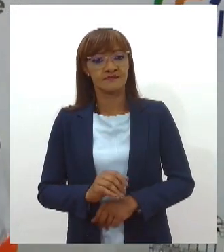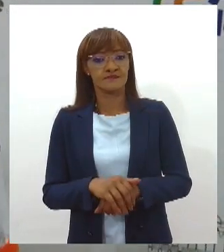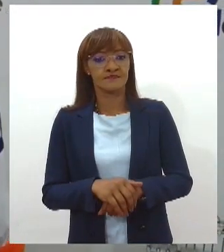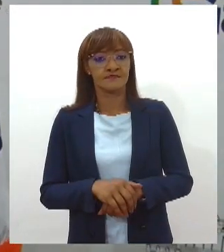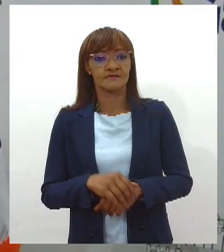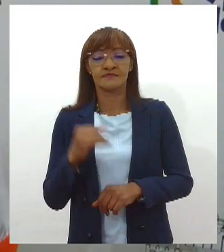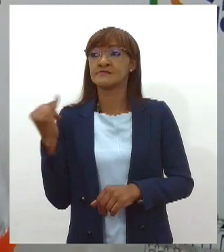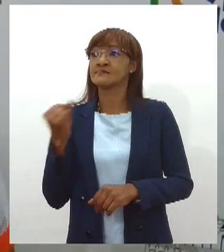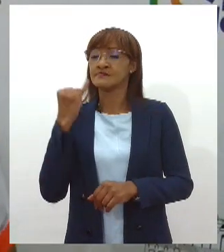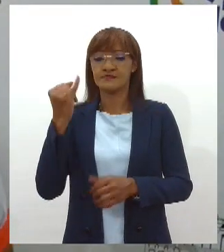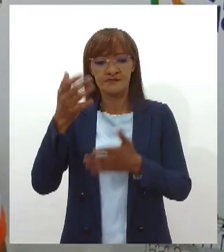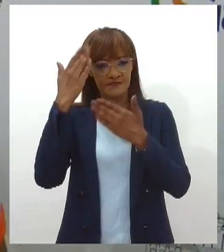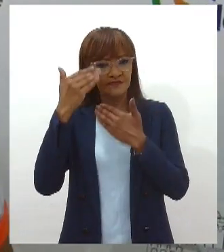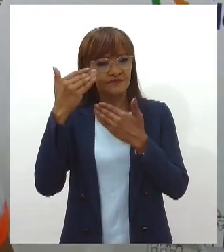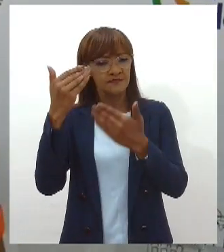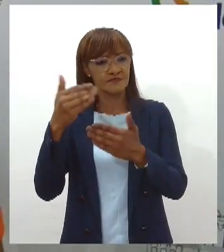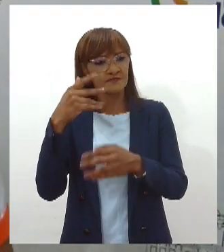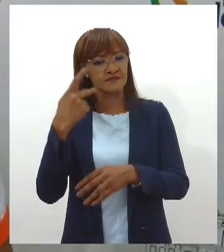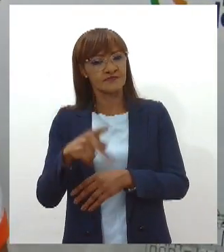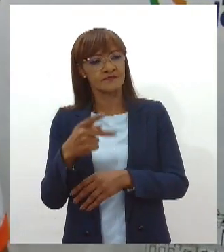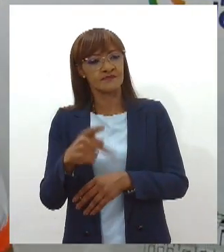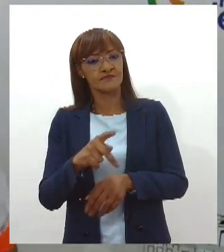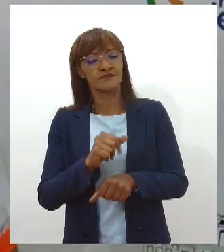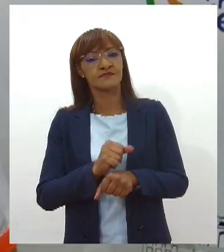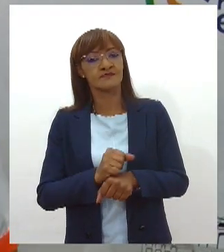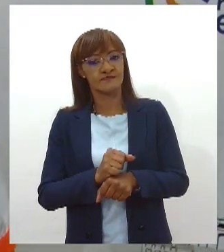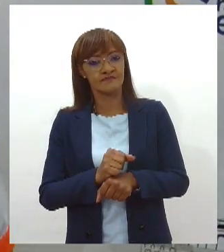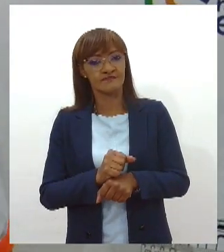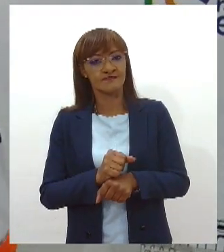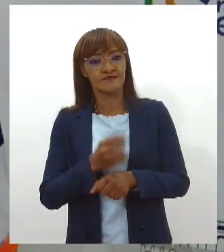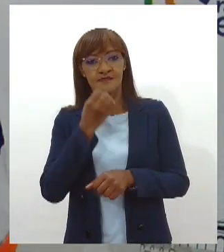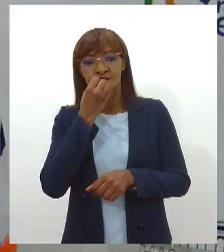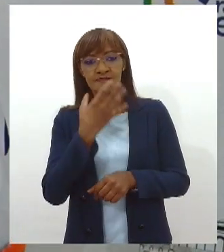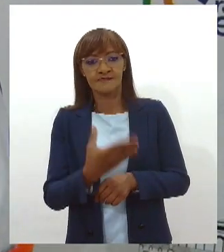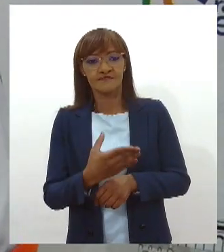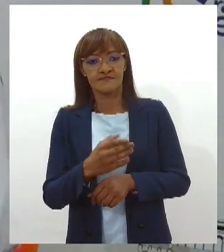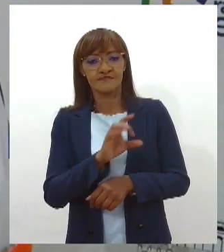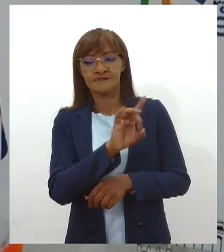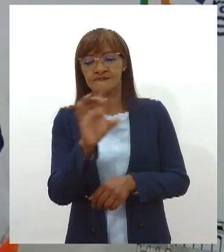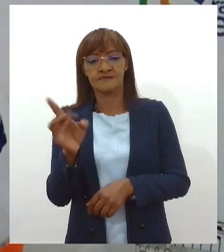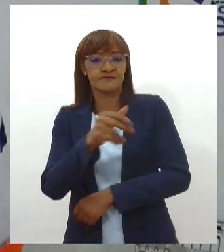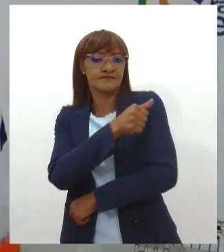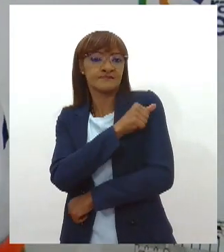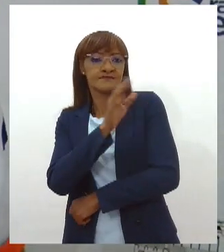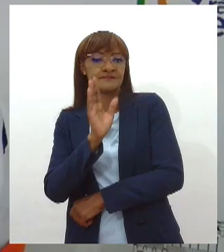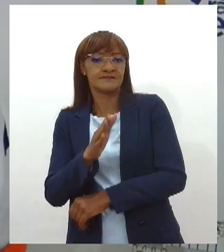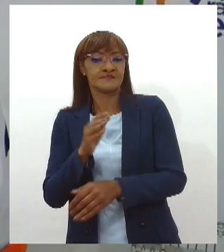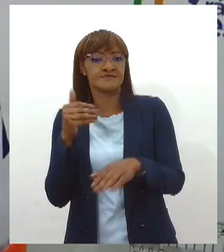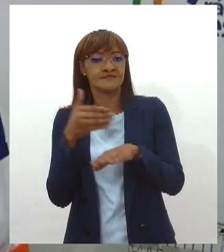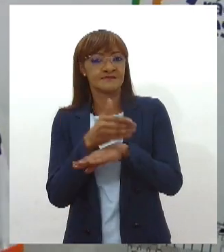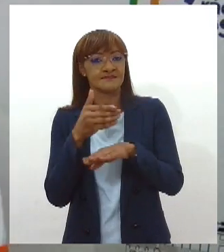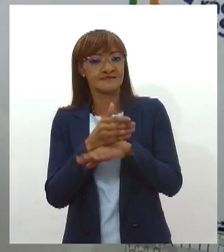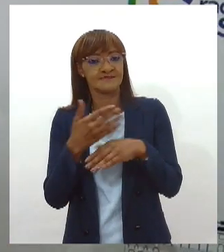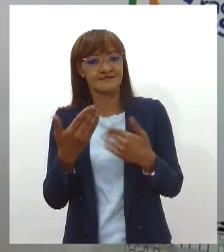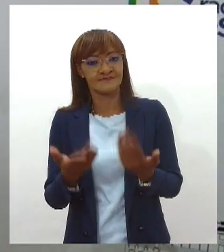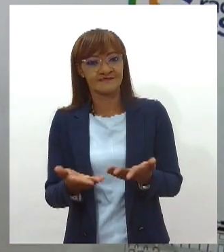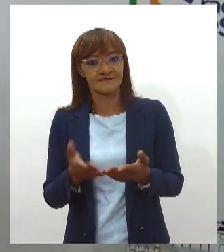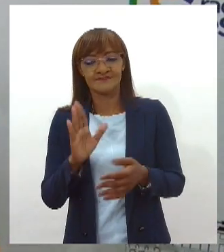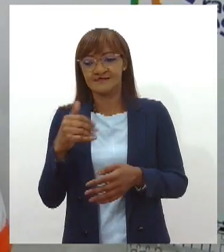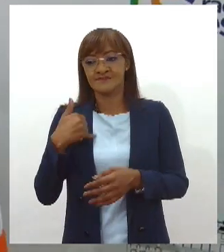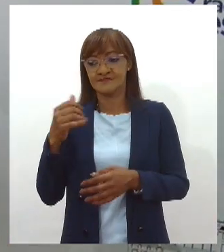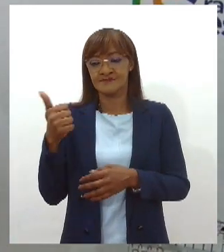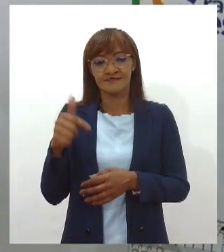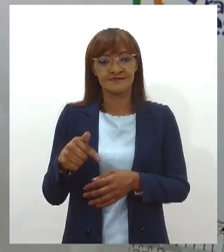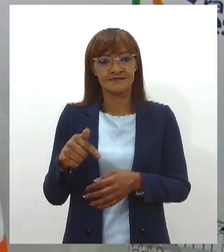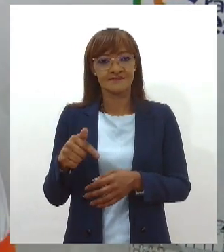a casa, né, por abrir essa porta e essa oportunidade para os alunos, né? Eles já são da terceira série do ensino médio, têm 17 anos. Ano que vem, com 18